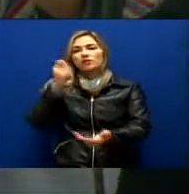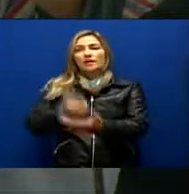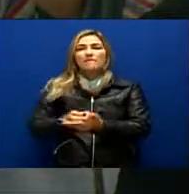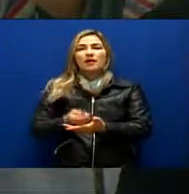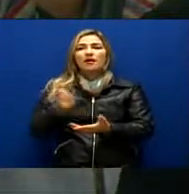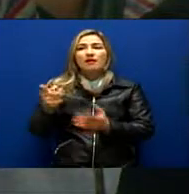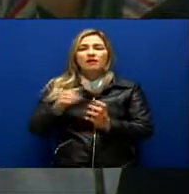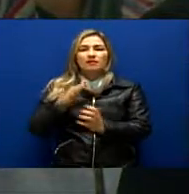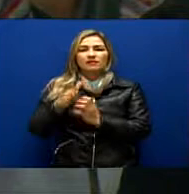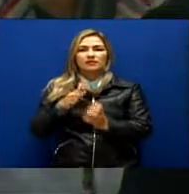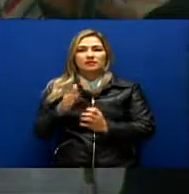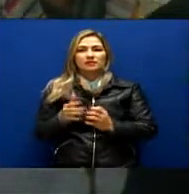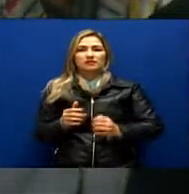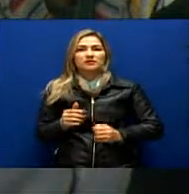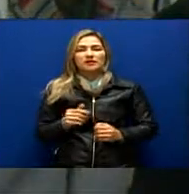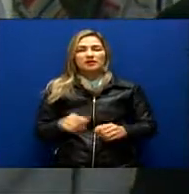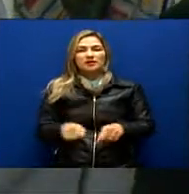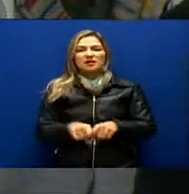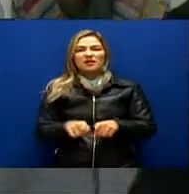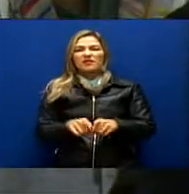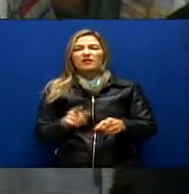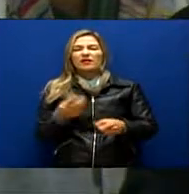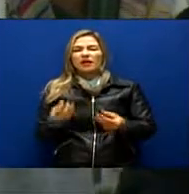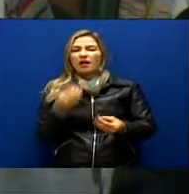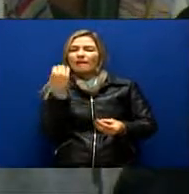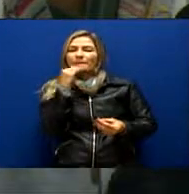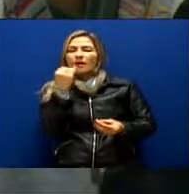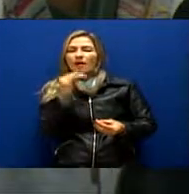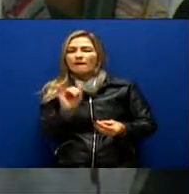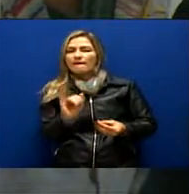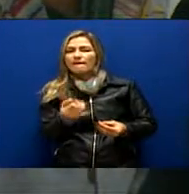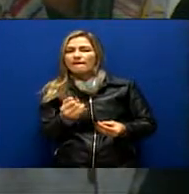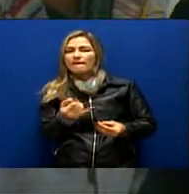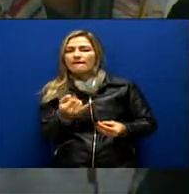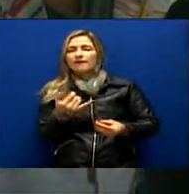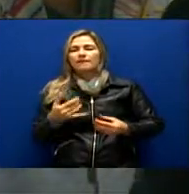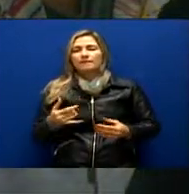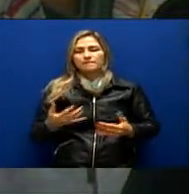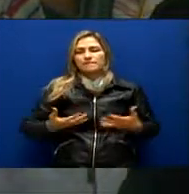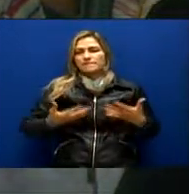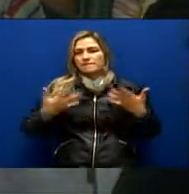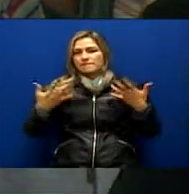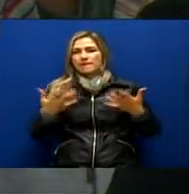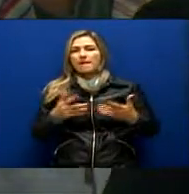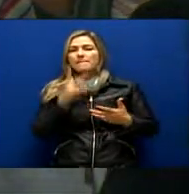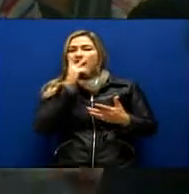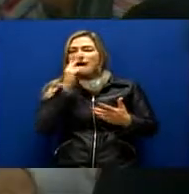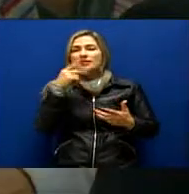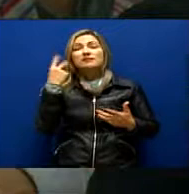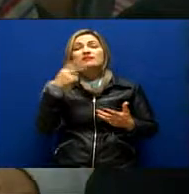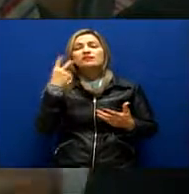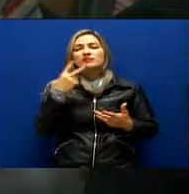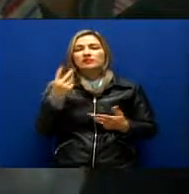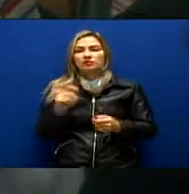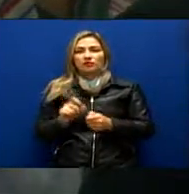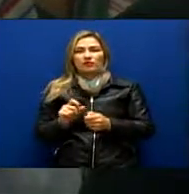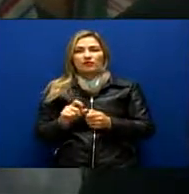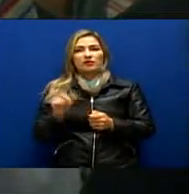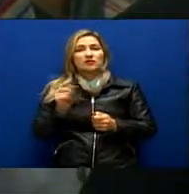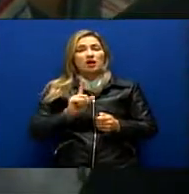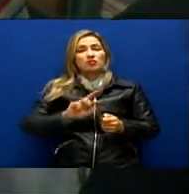se autocapitalizar aquela situação como se fosse uma iniciativa do vereador. E não, é uma